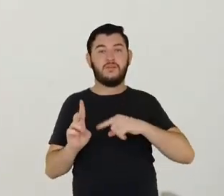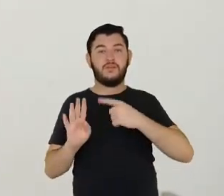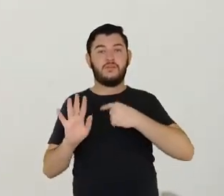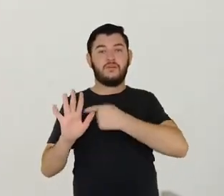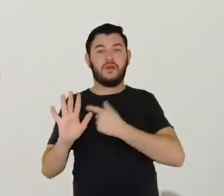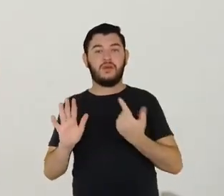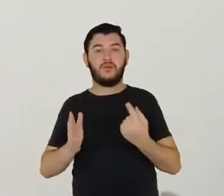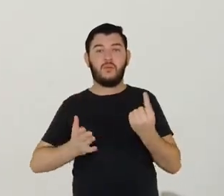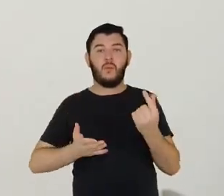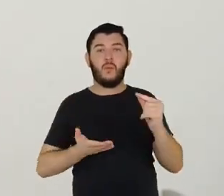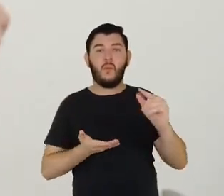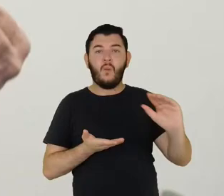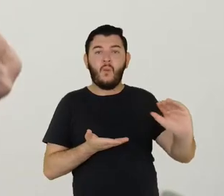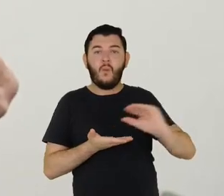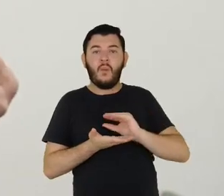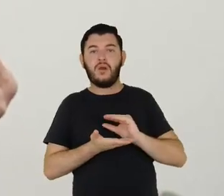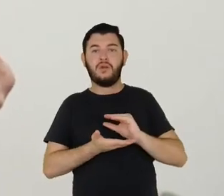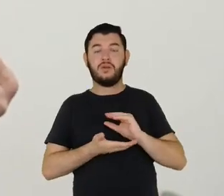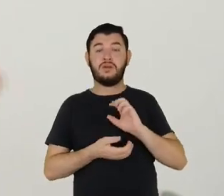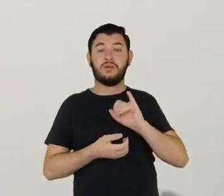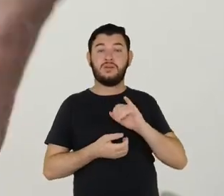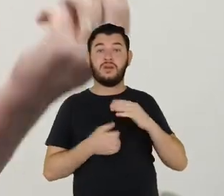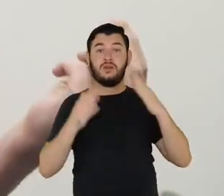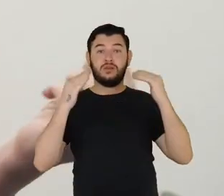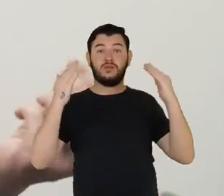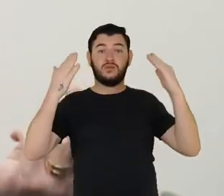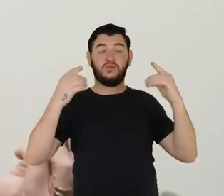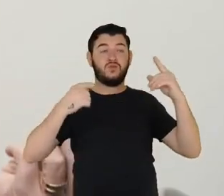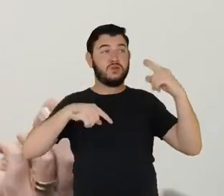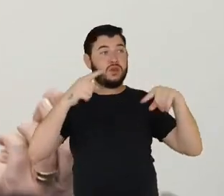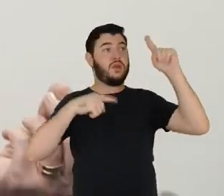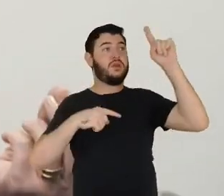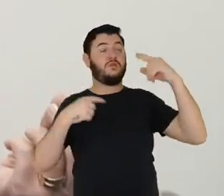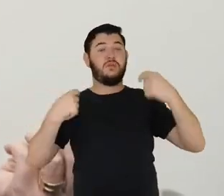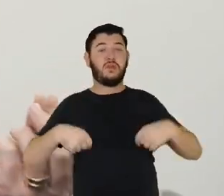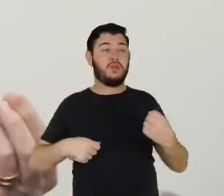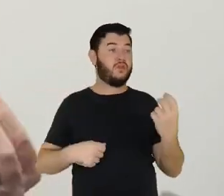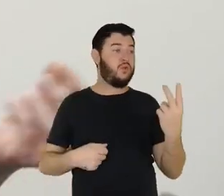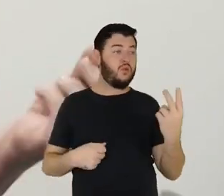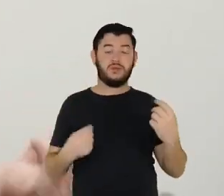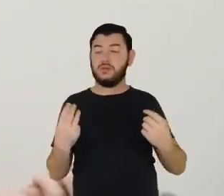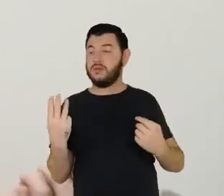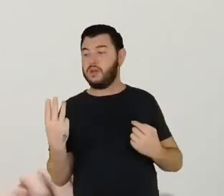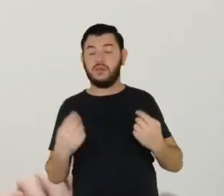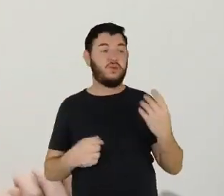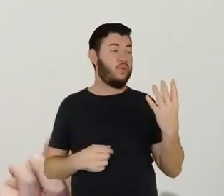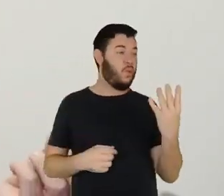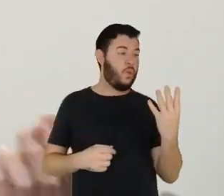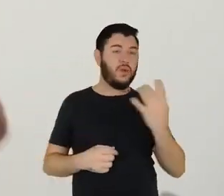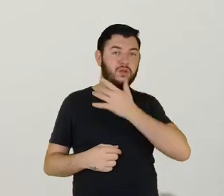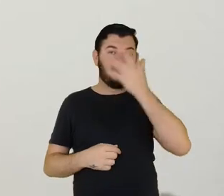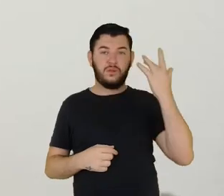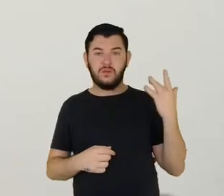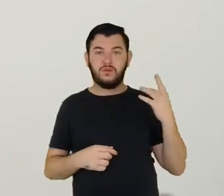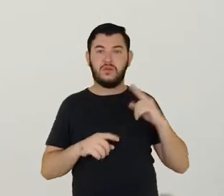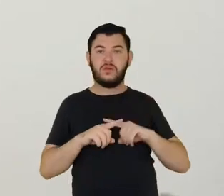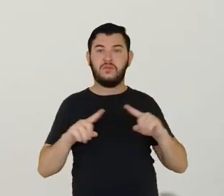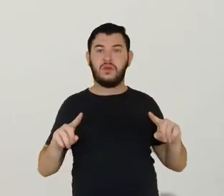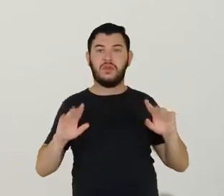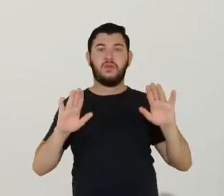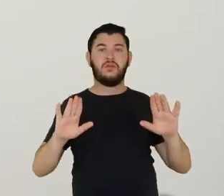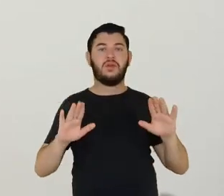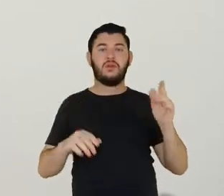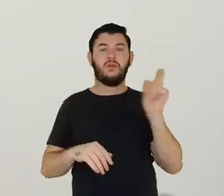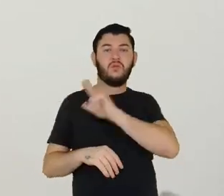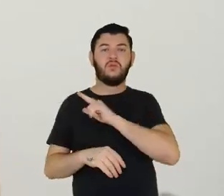a 3, e a 4. E estão ganhando 30% do que ganhavam na Globo há 5 anos atrás. Então eles estão tentando